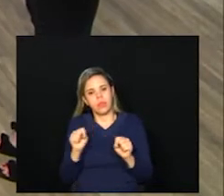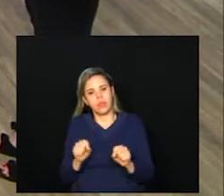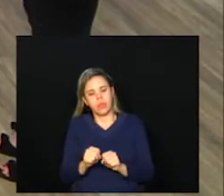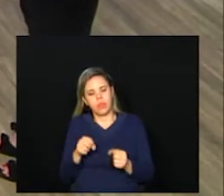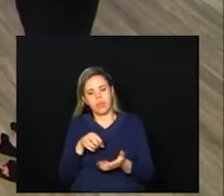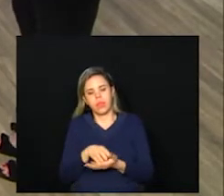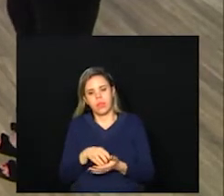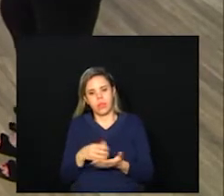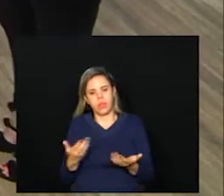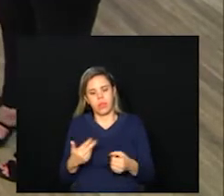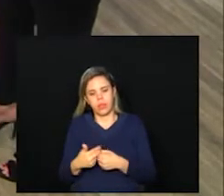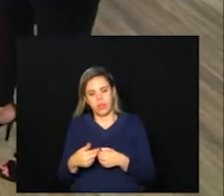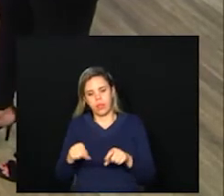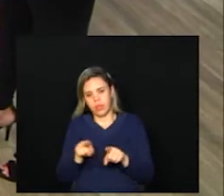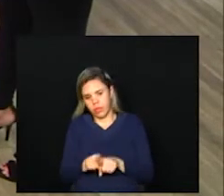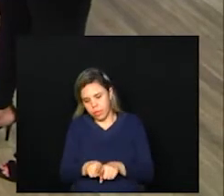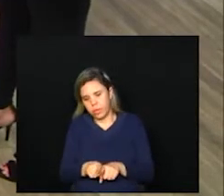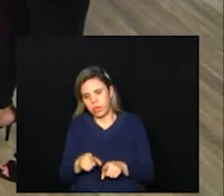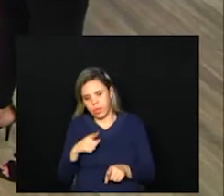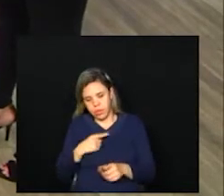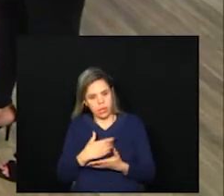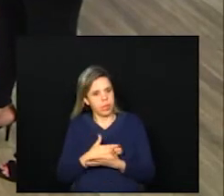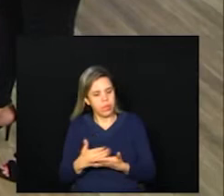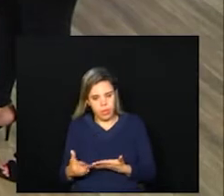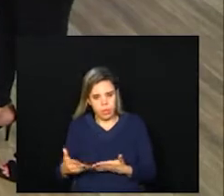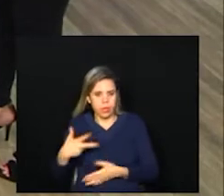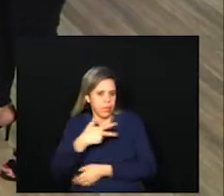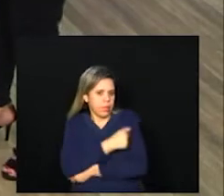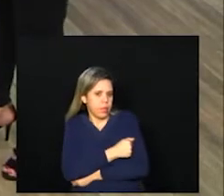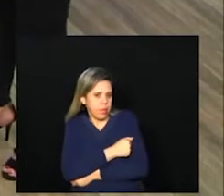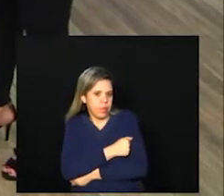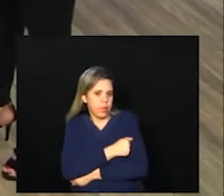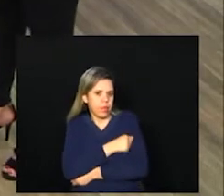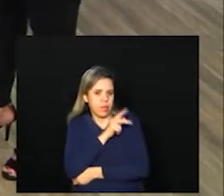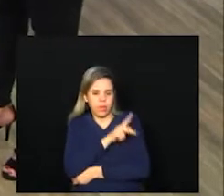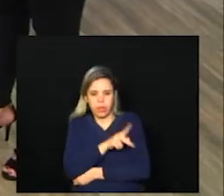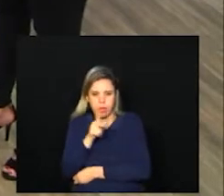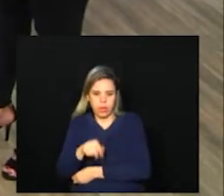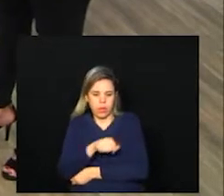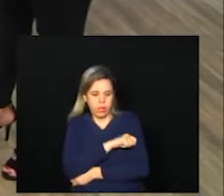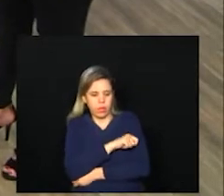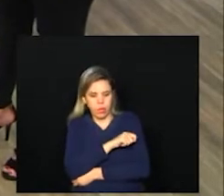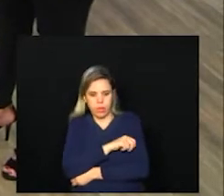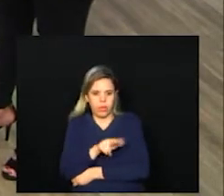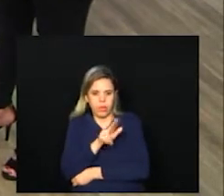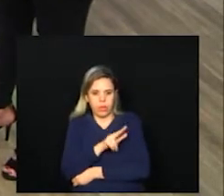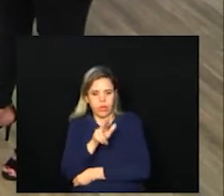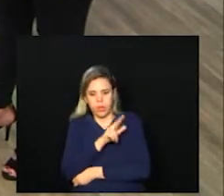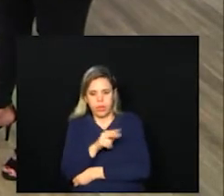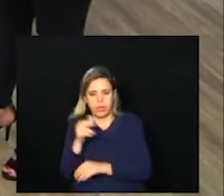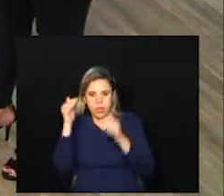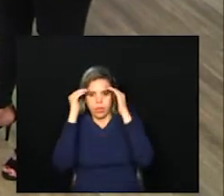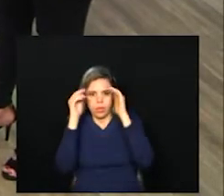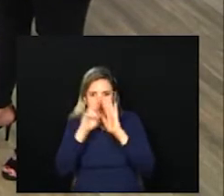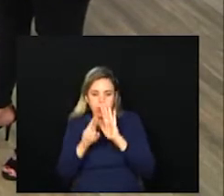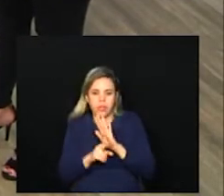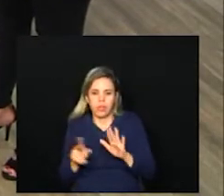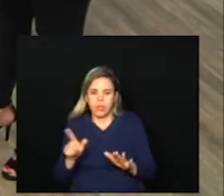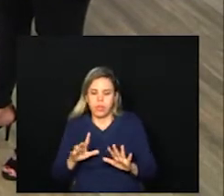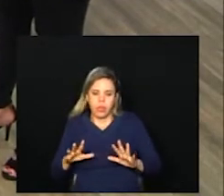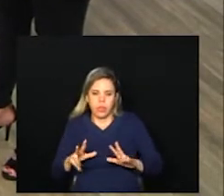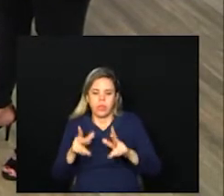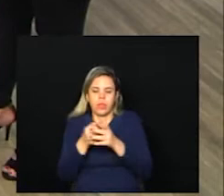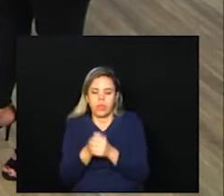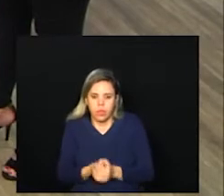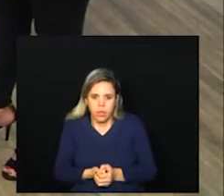unidade. E hoje a Unicamp também começa a vacinar os docentes e alunos da universidade, seguindo, claro, todo